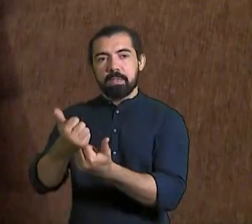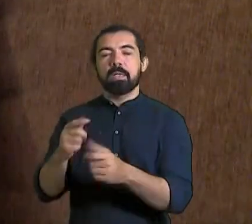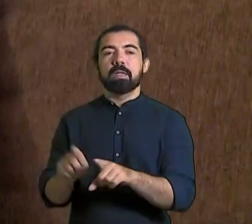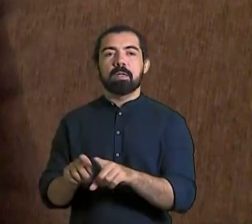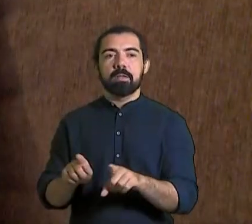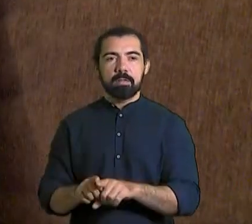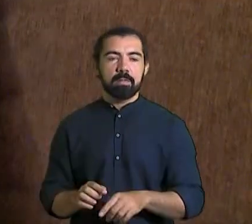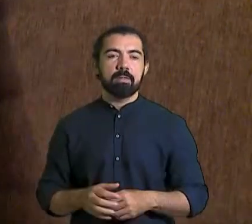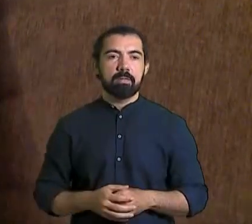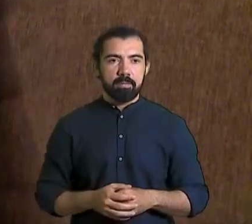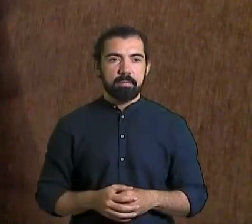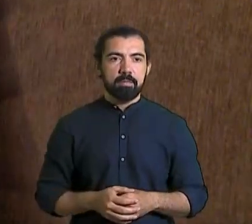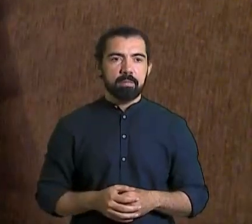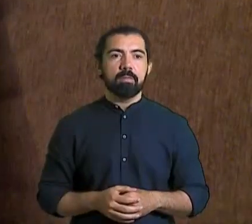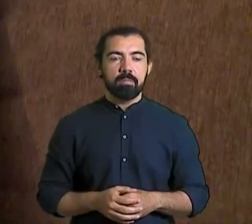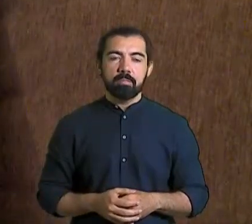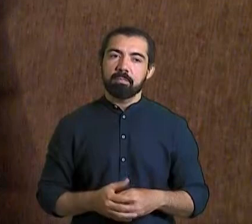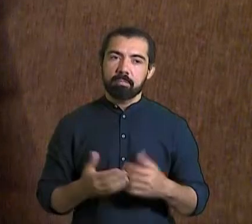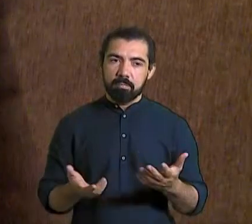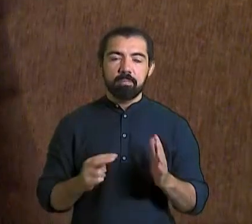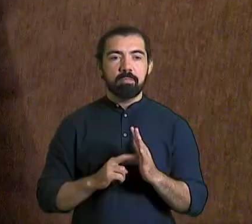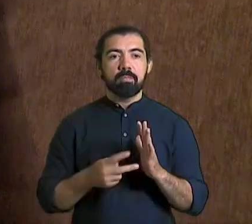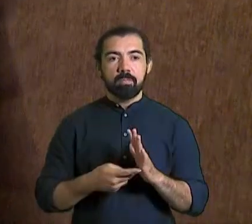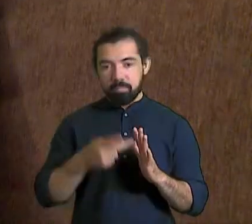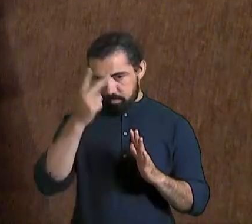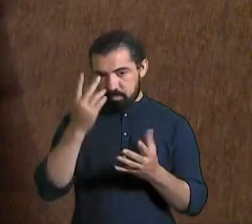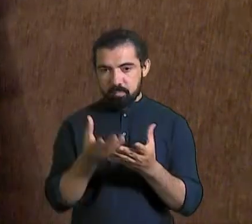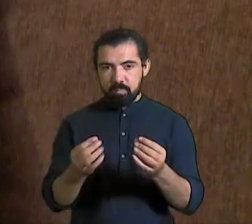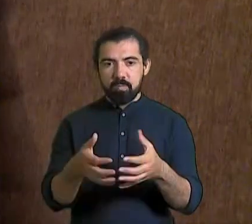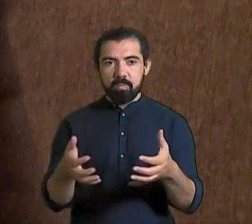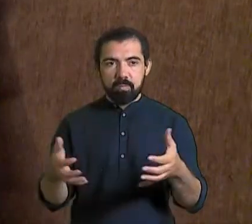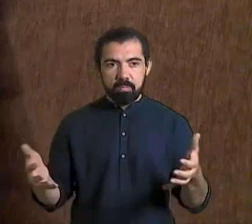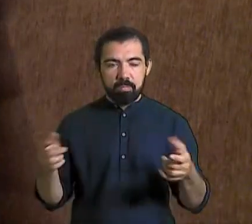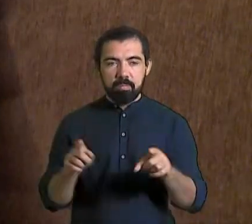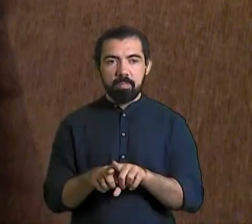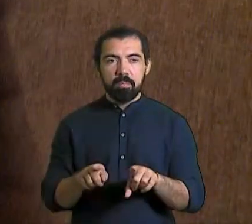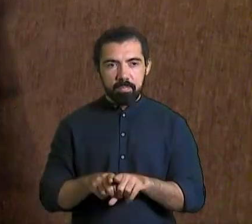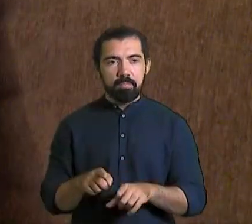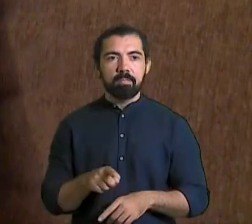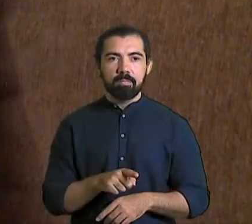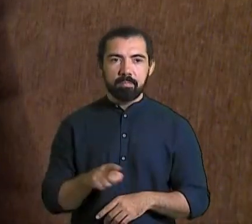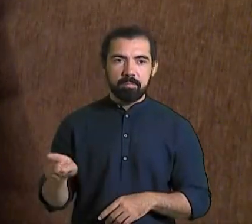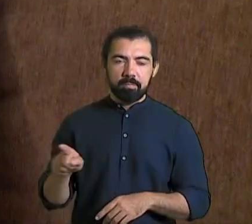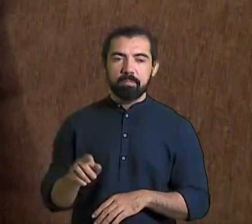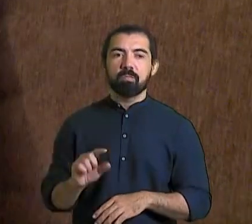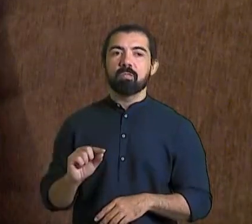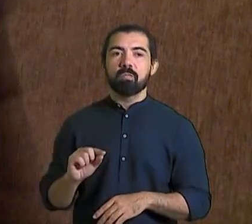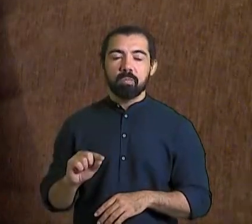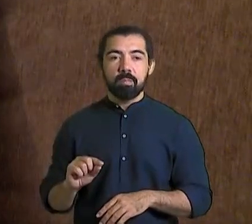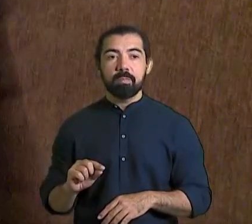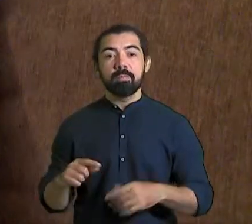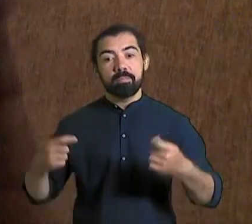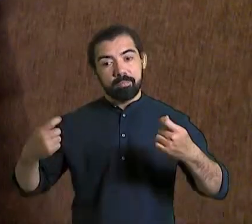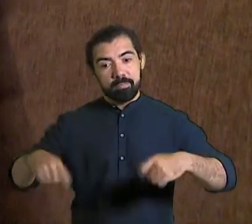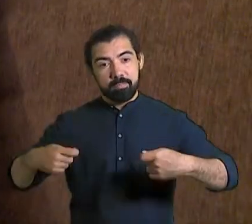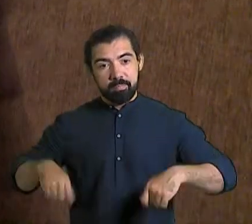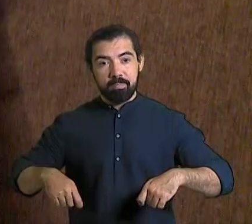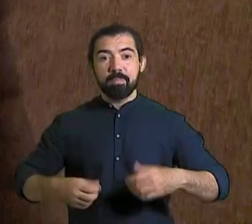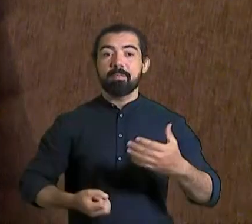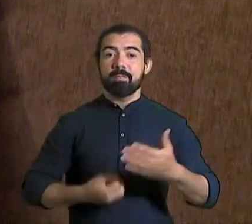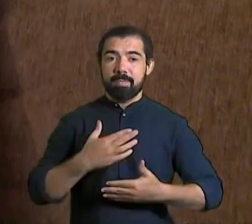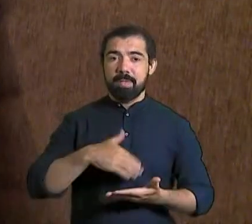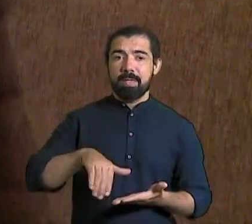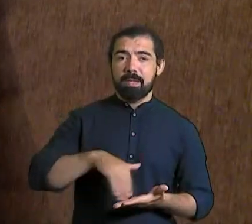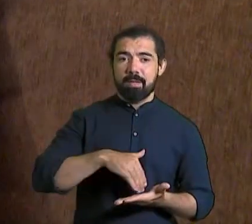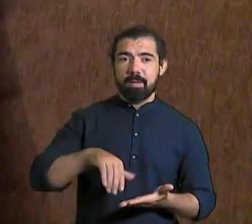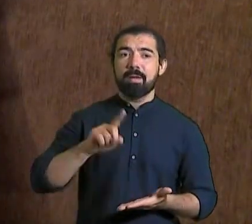Né? E quer dizer, é um público crescente, então já é mais do que necessário, né? Já se